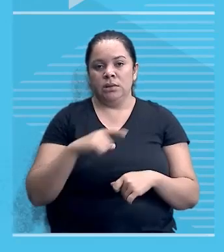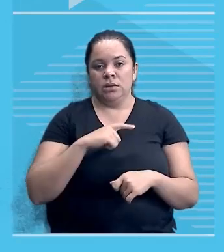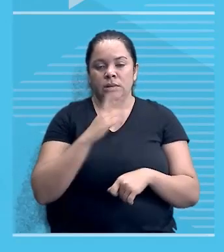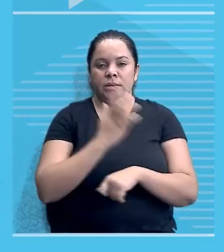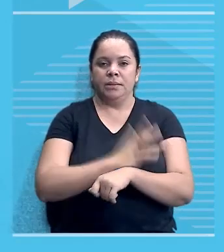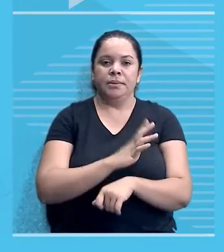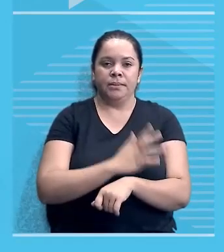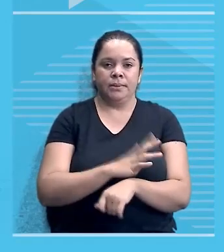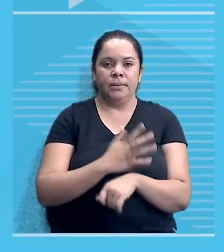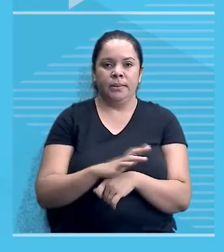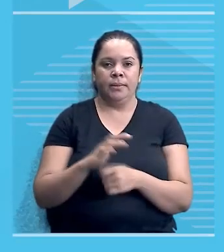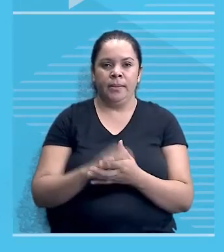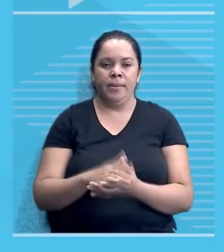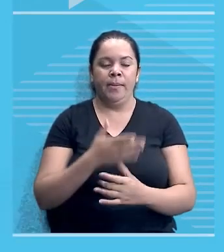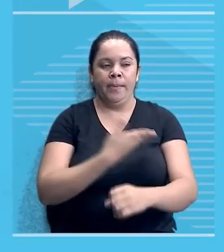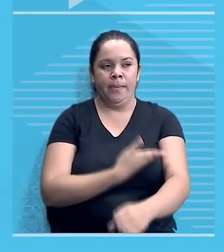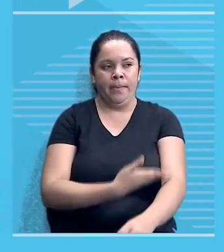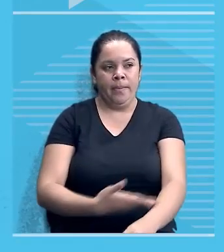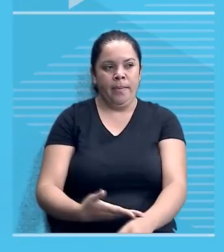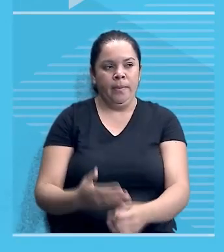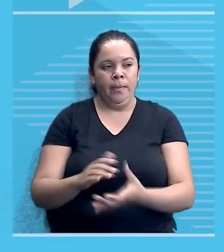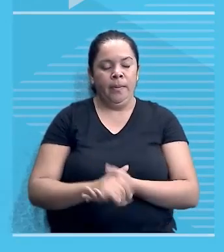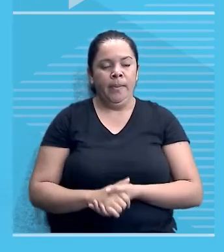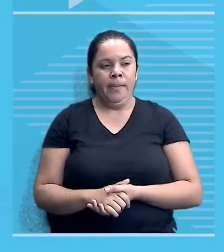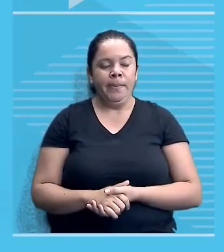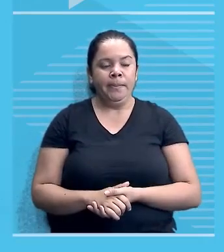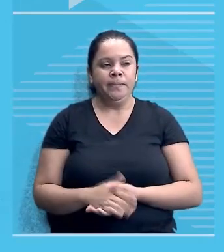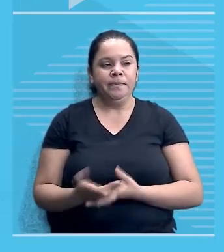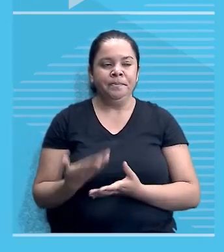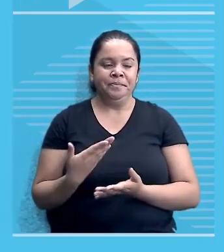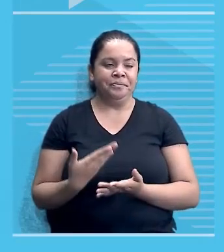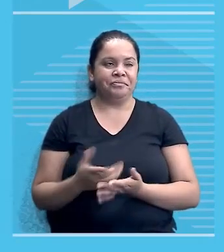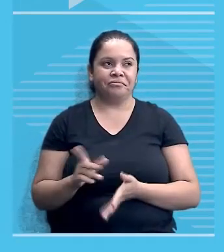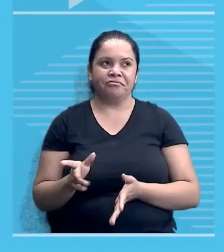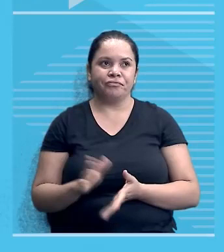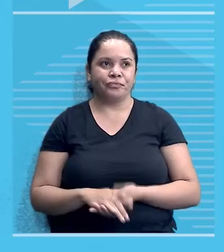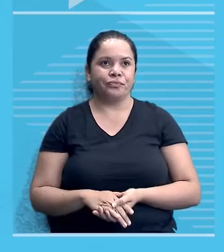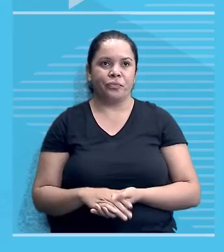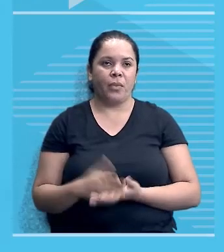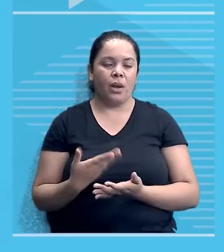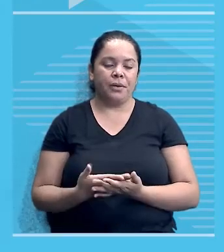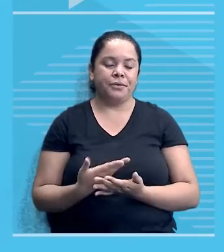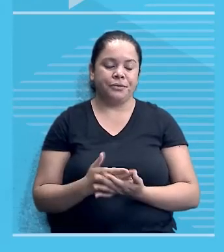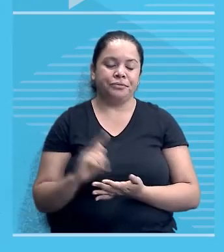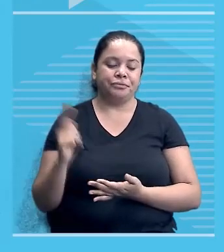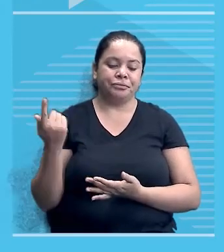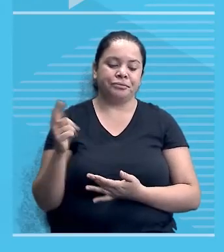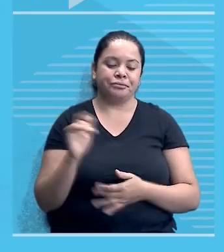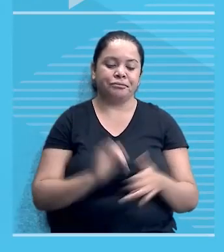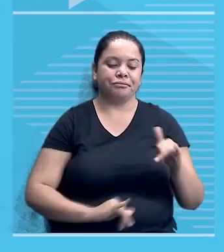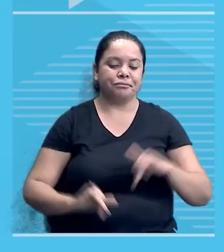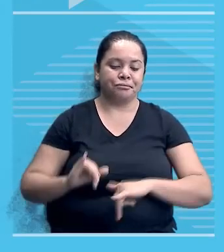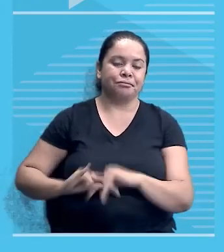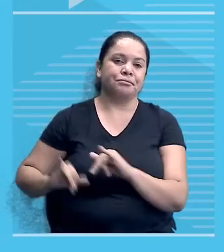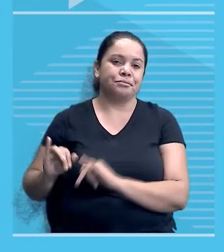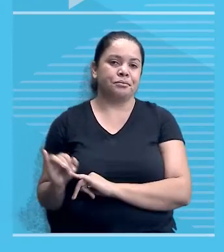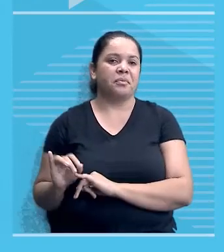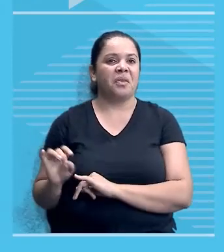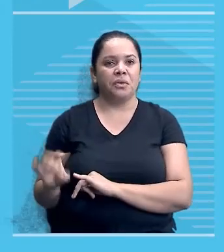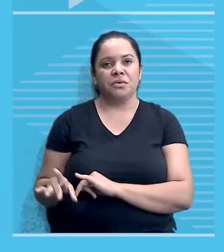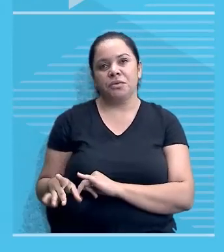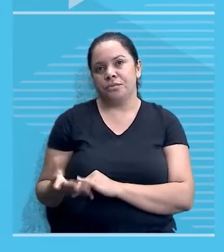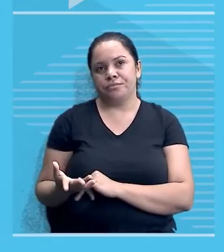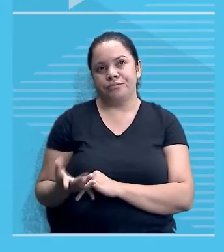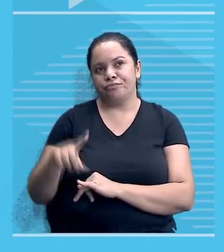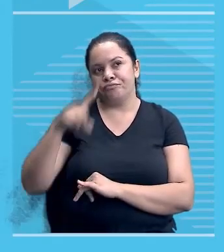não é porque a aula de geografia aula de química aula de física é só naquele dia